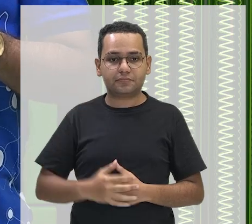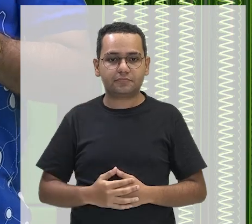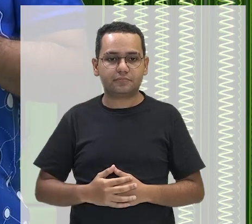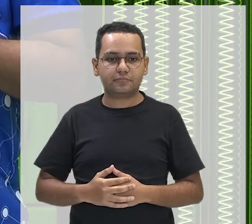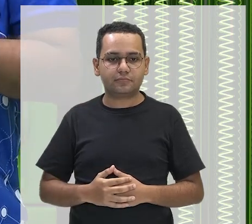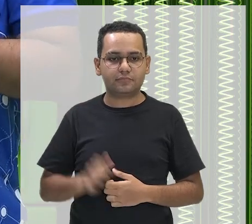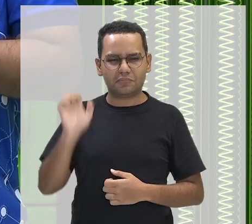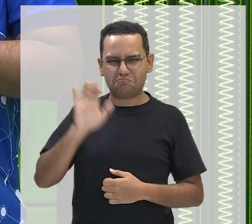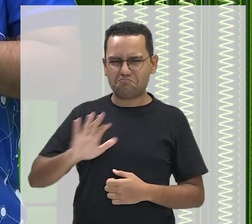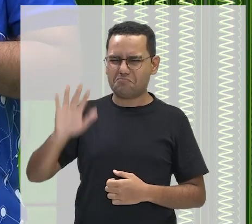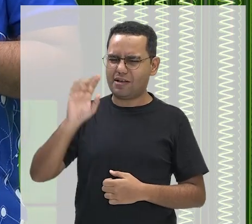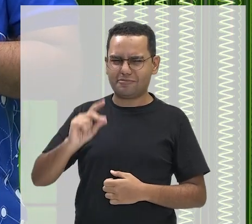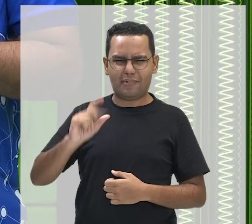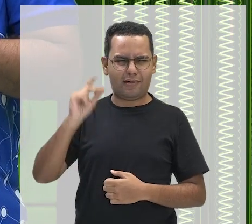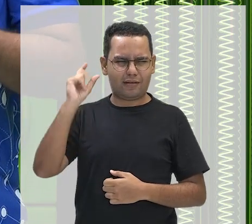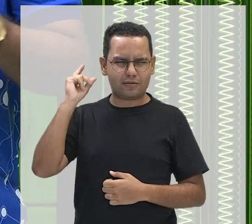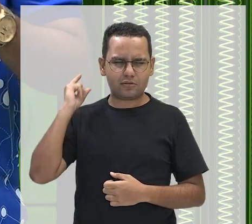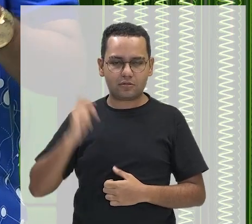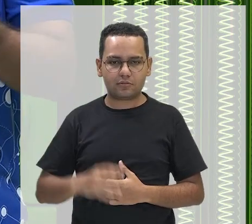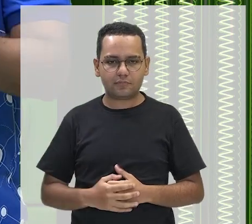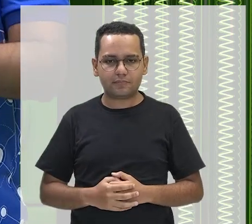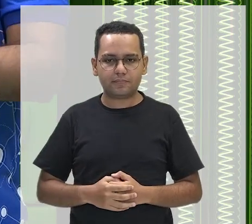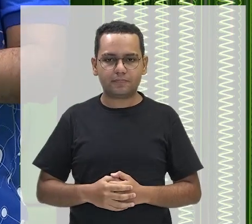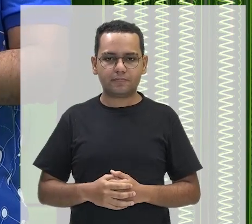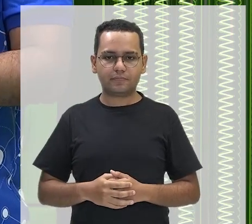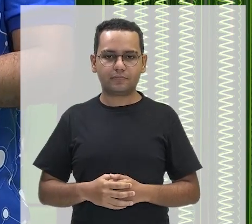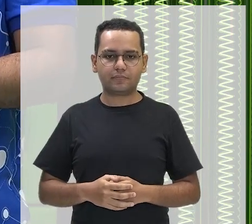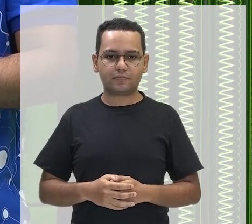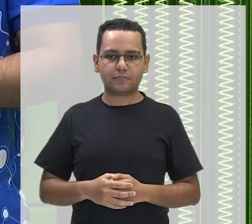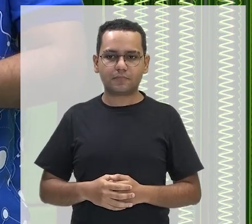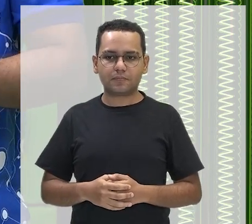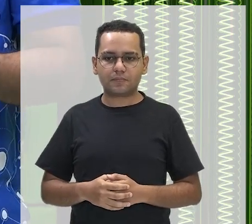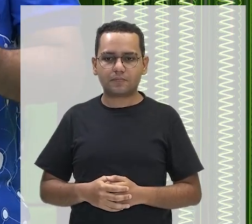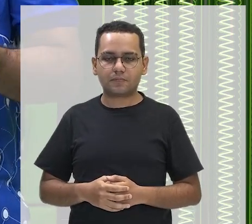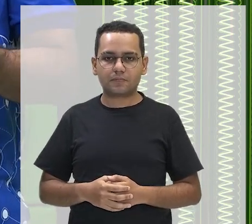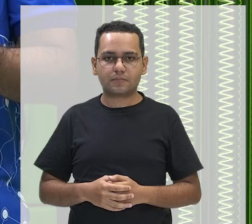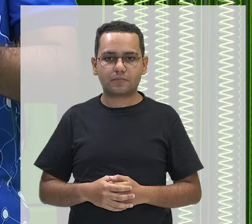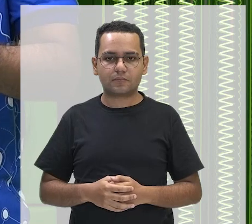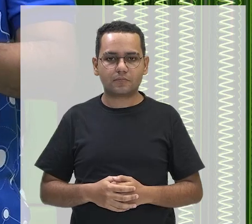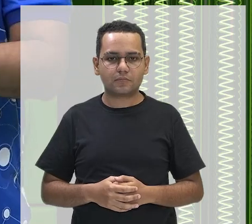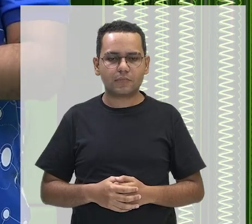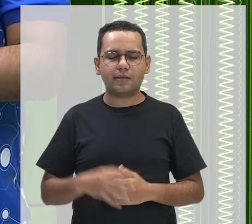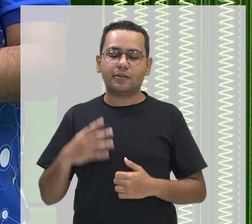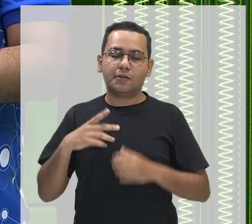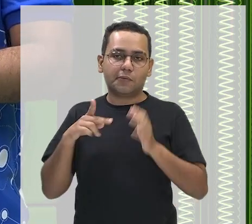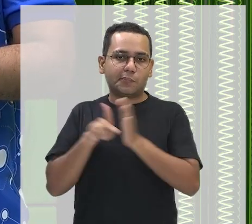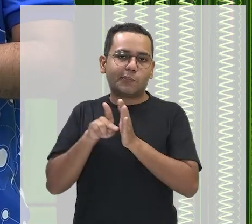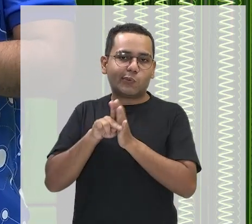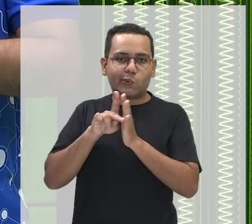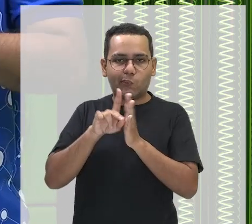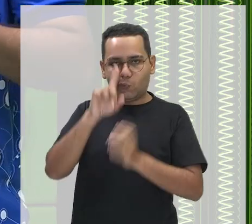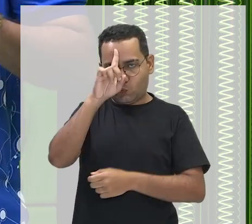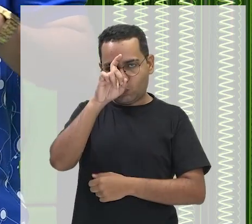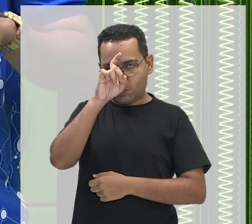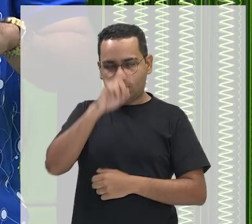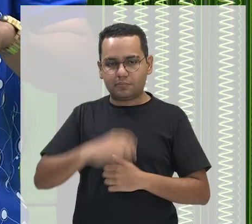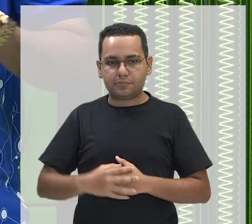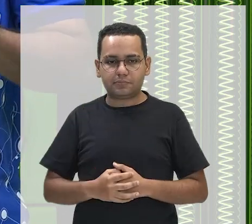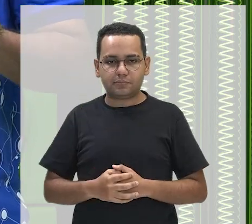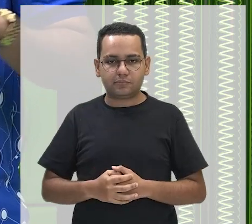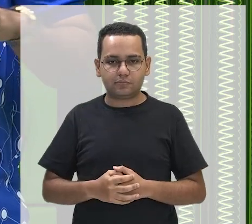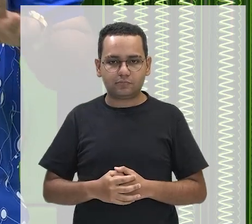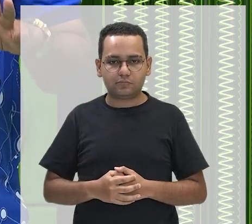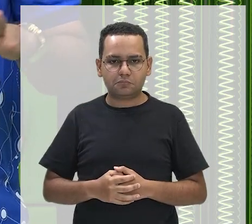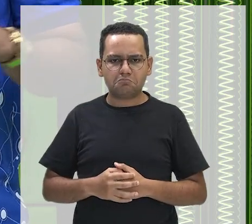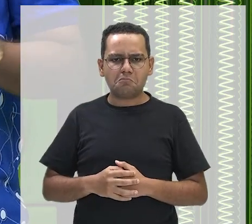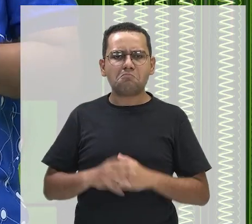imagens antigas do leprosário, né, onde as pessoas ficavam ali isoladas, uma espécie ali de hospital, né? Eles ficavam ali